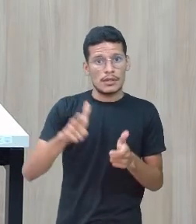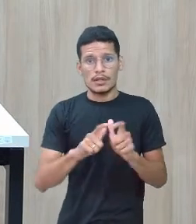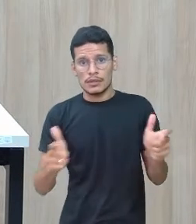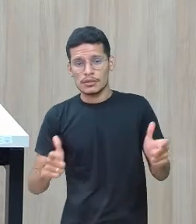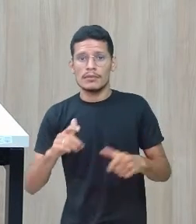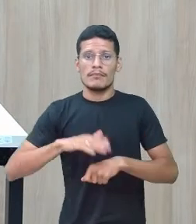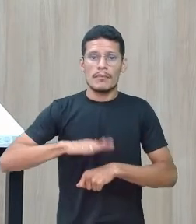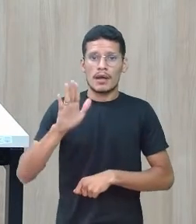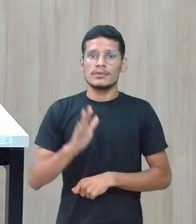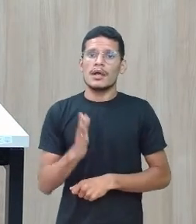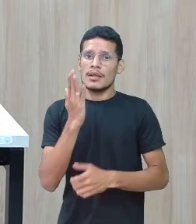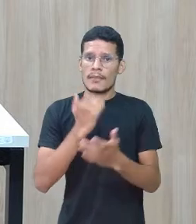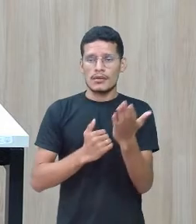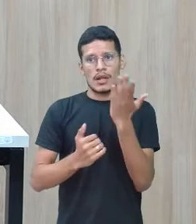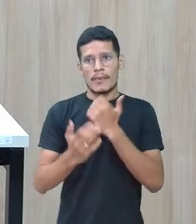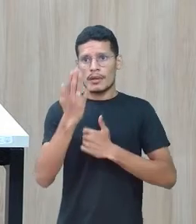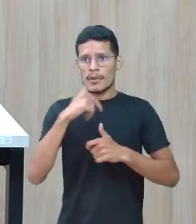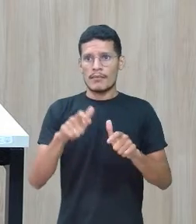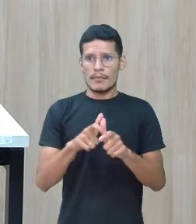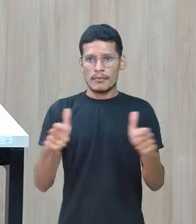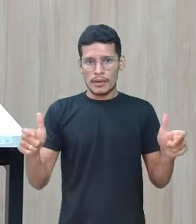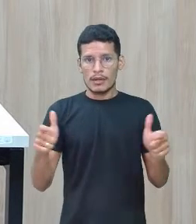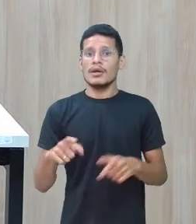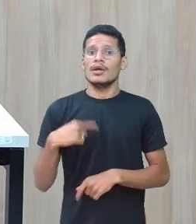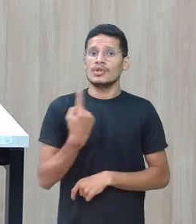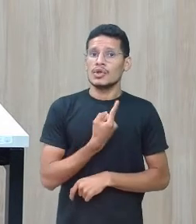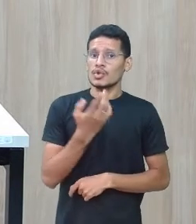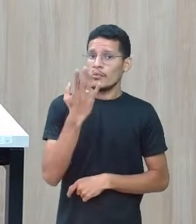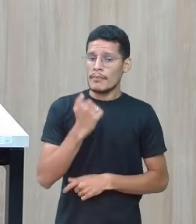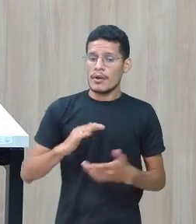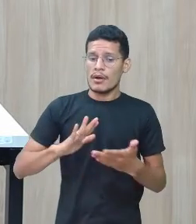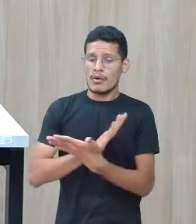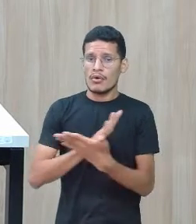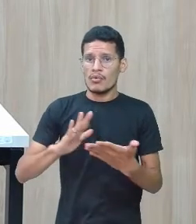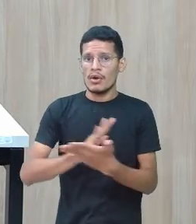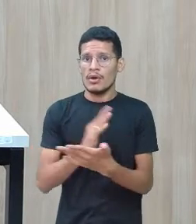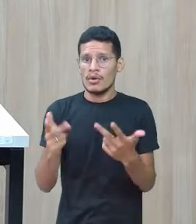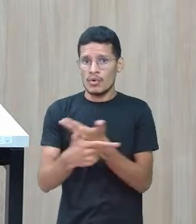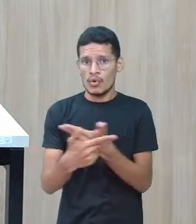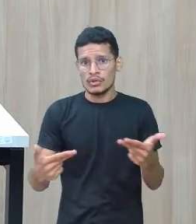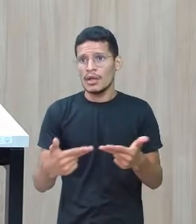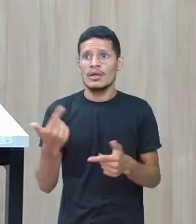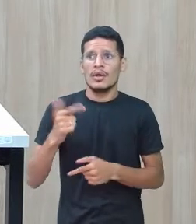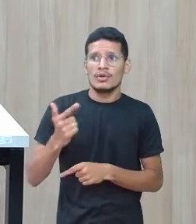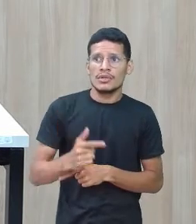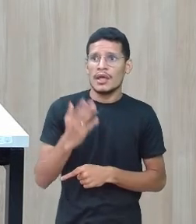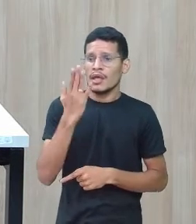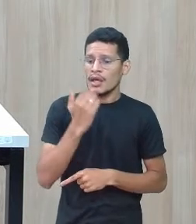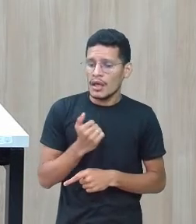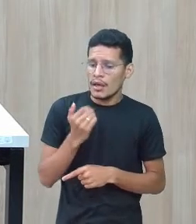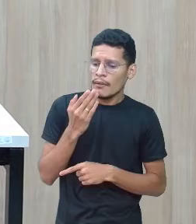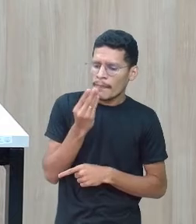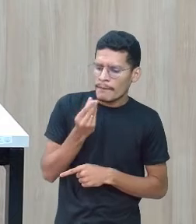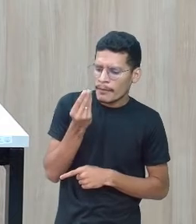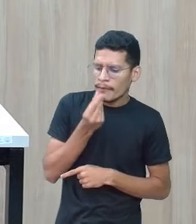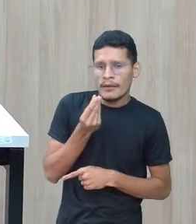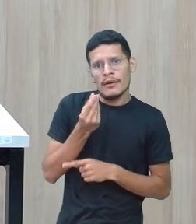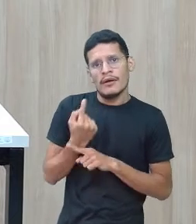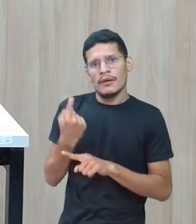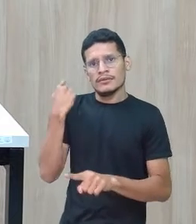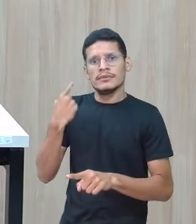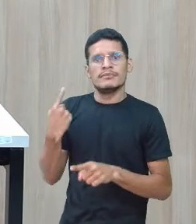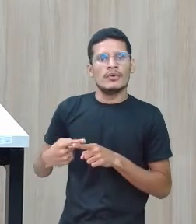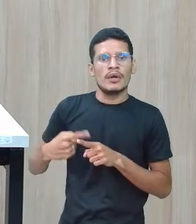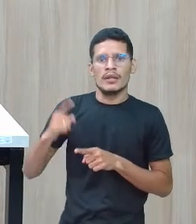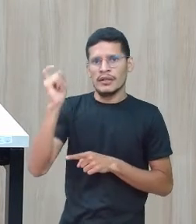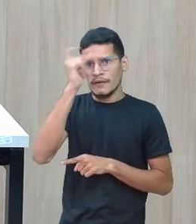desses alimentos transgênicos. Às vezes nós comemos alguns alimentos e dizemos não tem mais o sabor que tinha antigamente, porque é muito